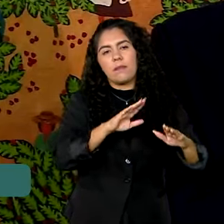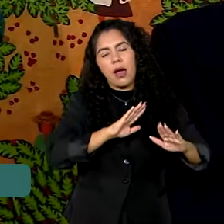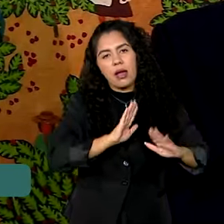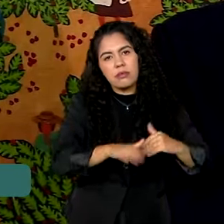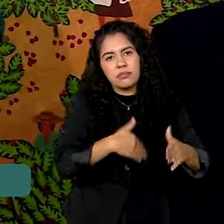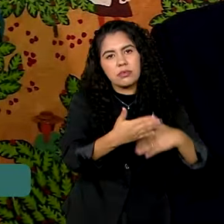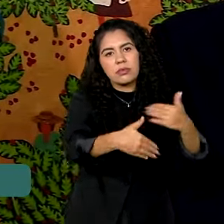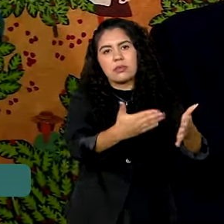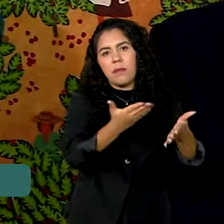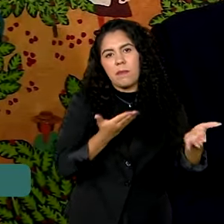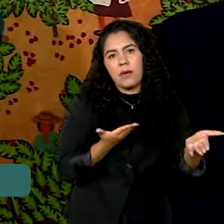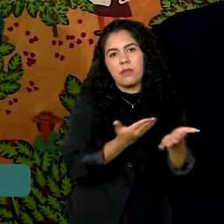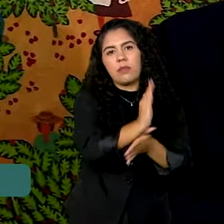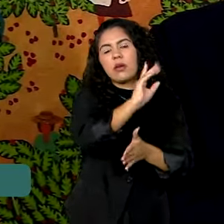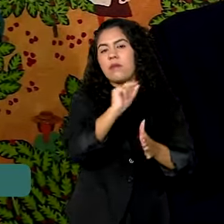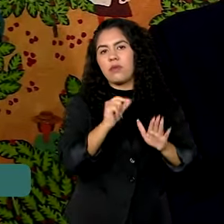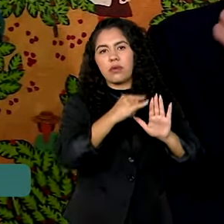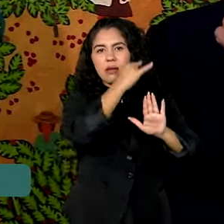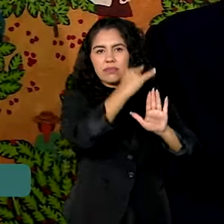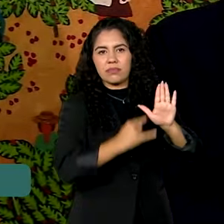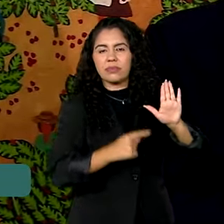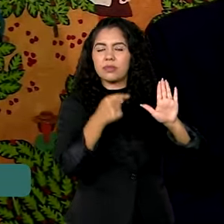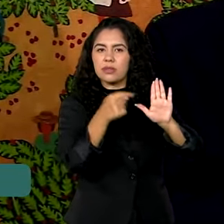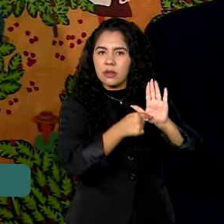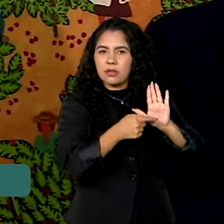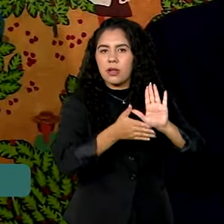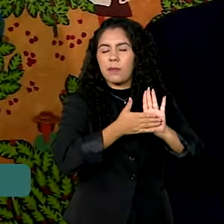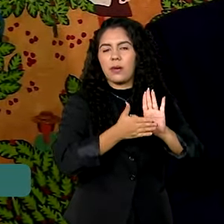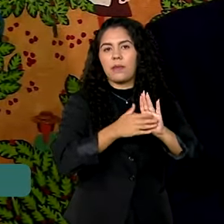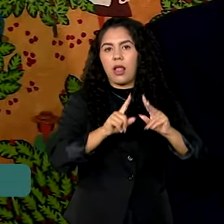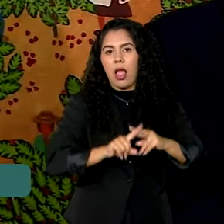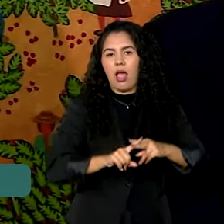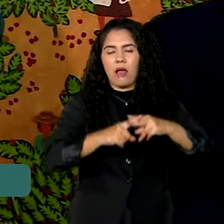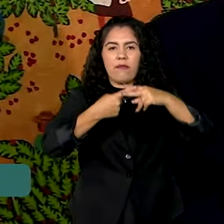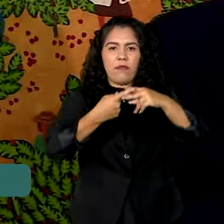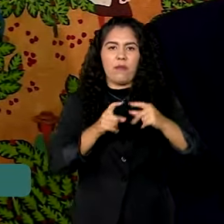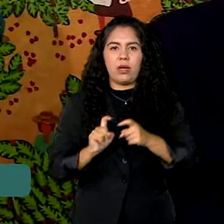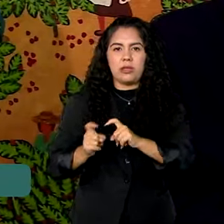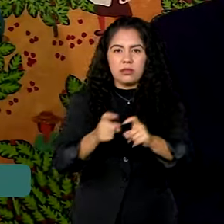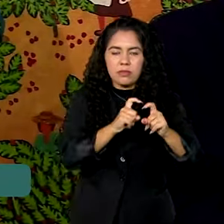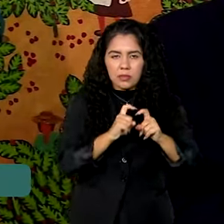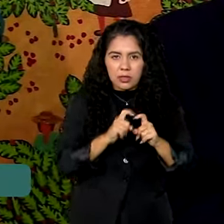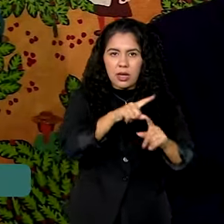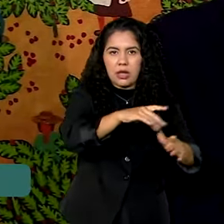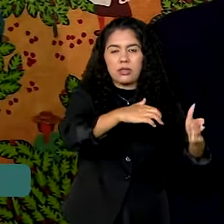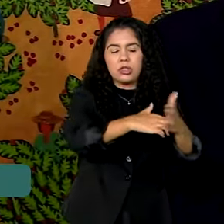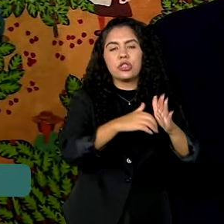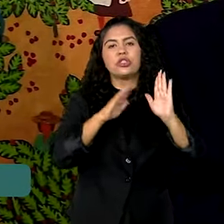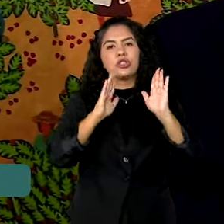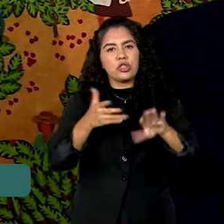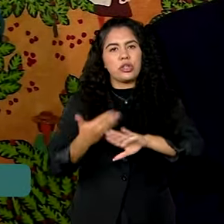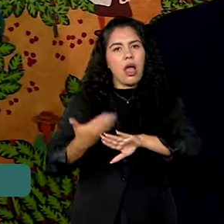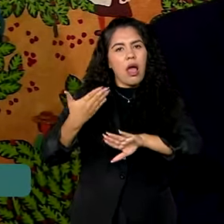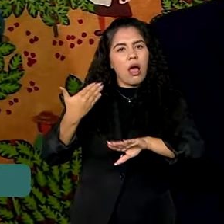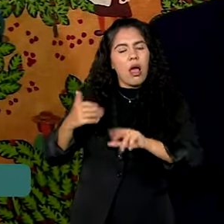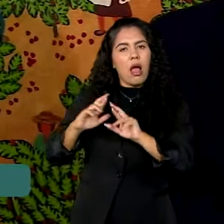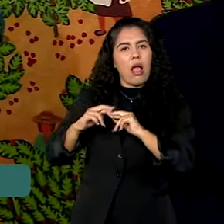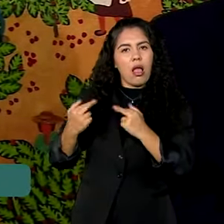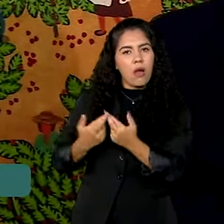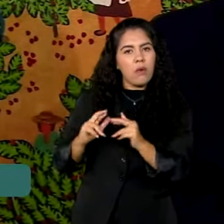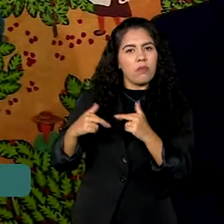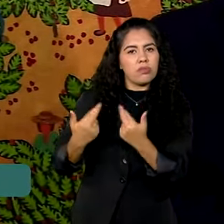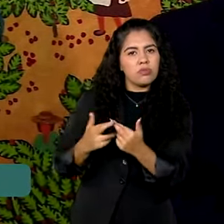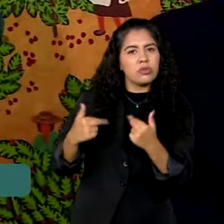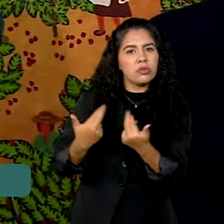tramitação da regulamentação da reforma tributária no Senado. Já teve algumas reuniões da equipe técnica do Ministério da Fazenda com o